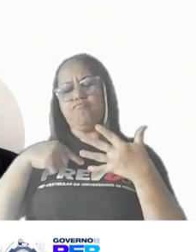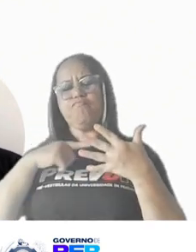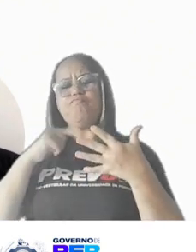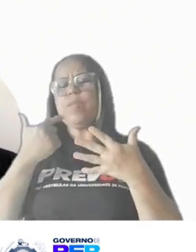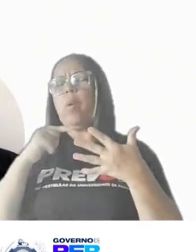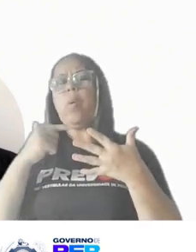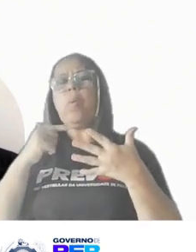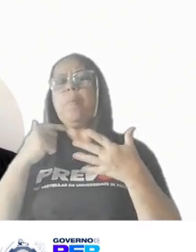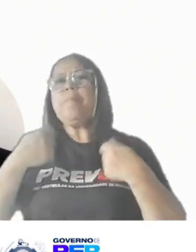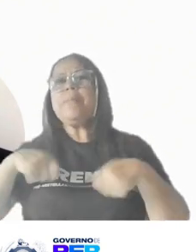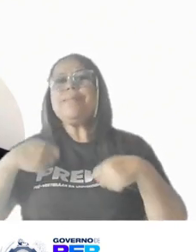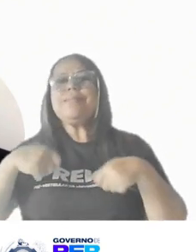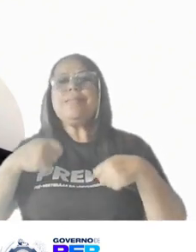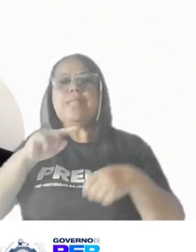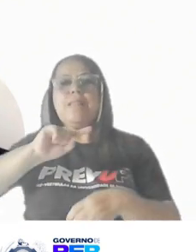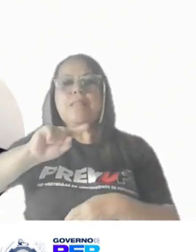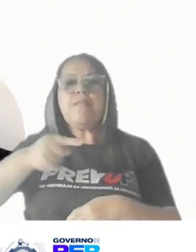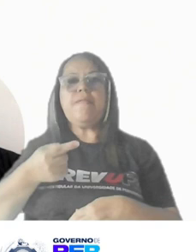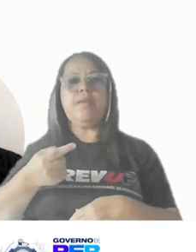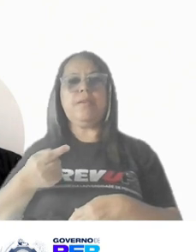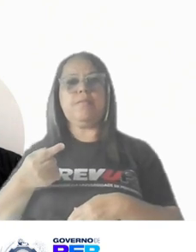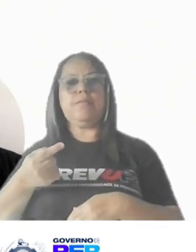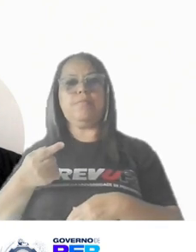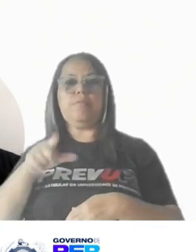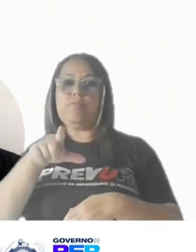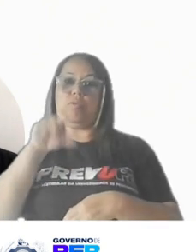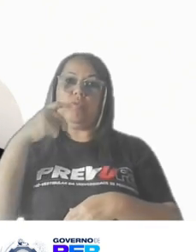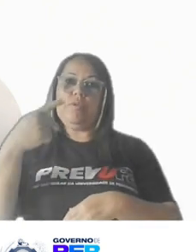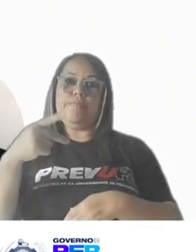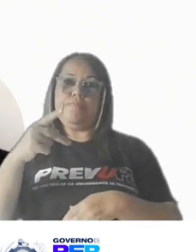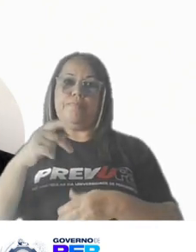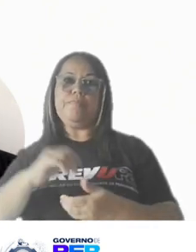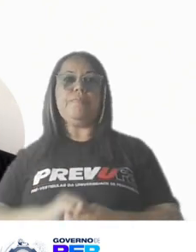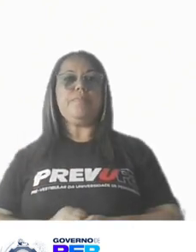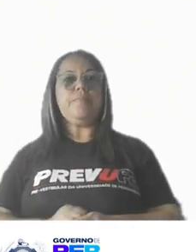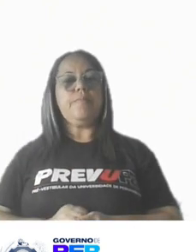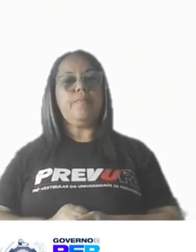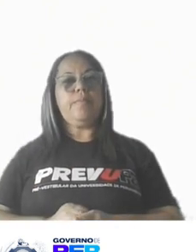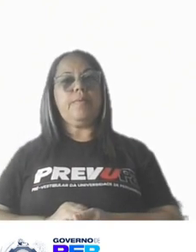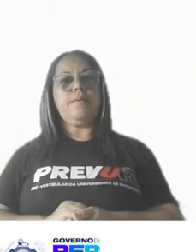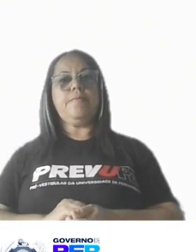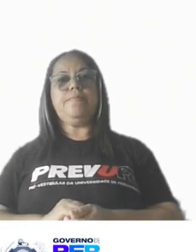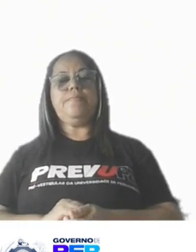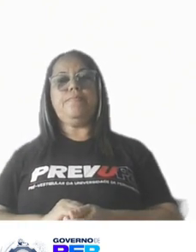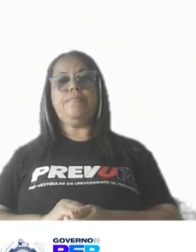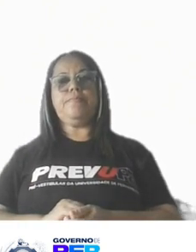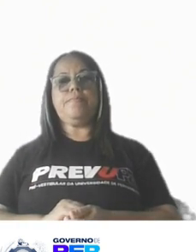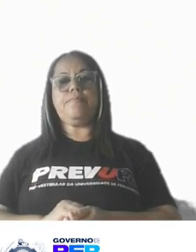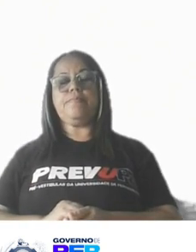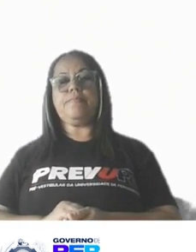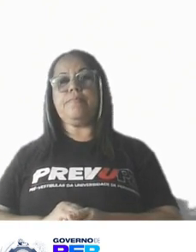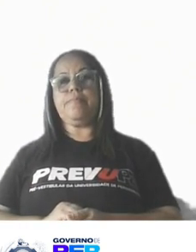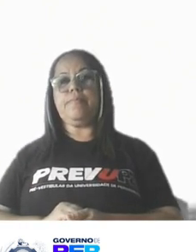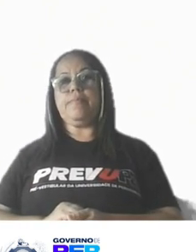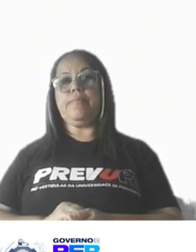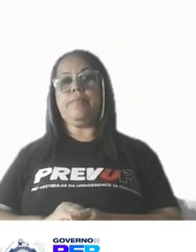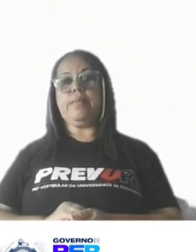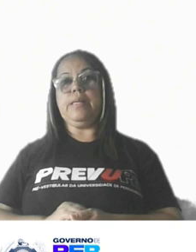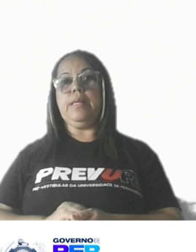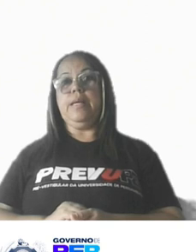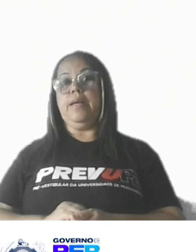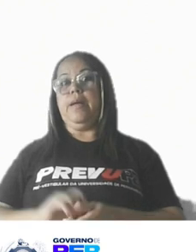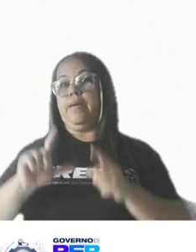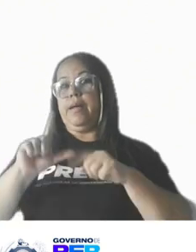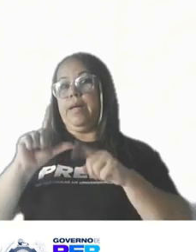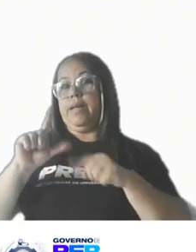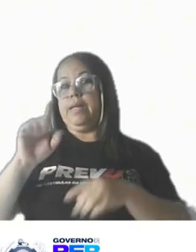necessidade de vírgula. Elas são opcionais. E aí, a letra